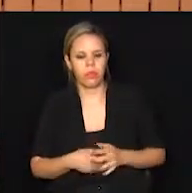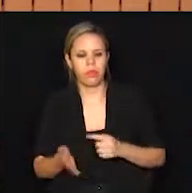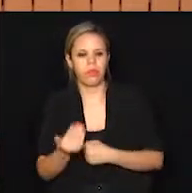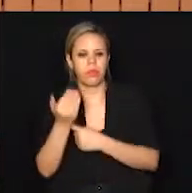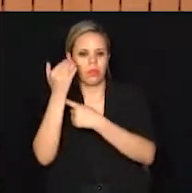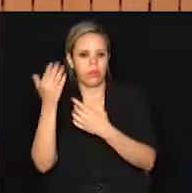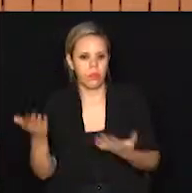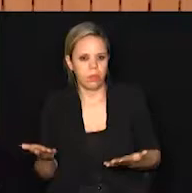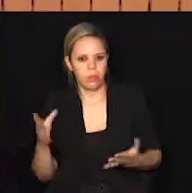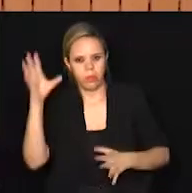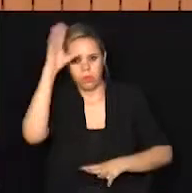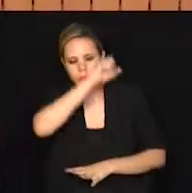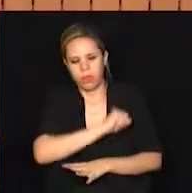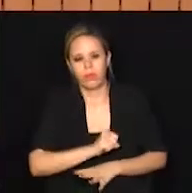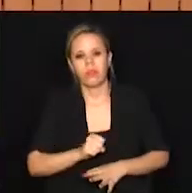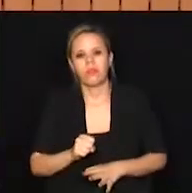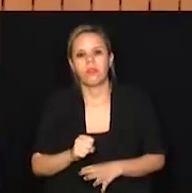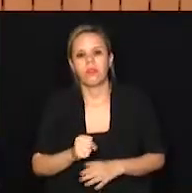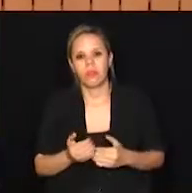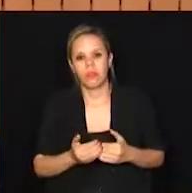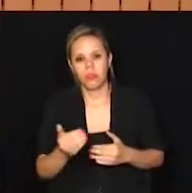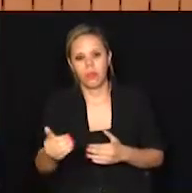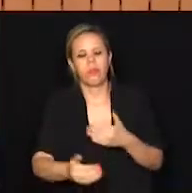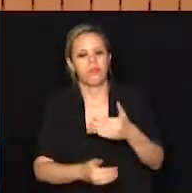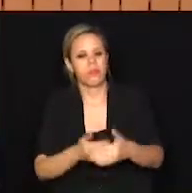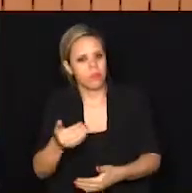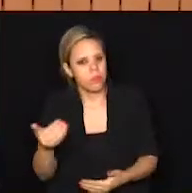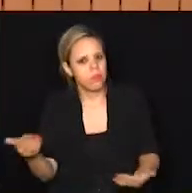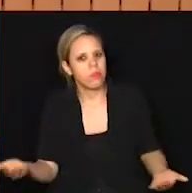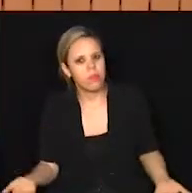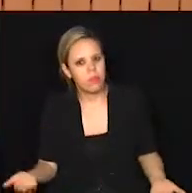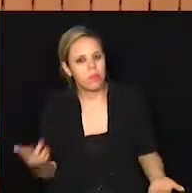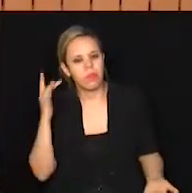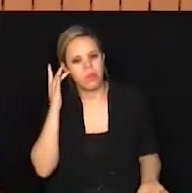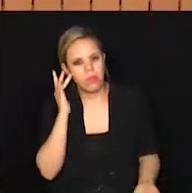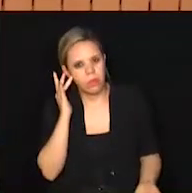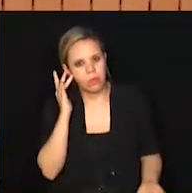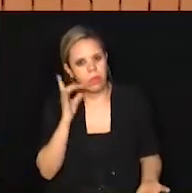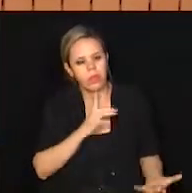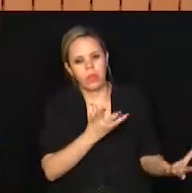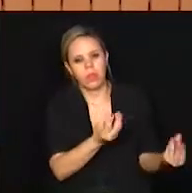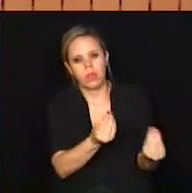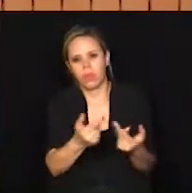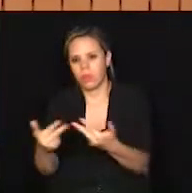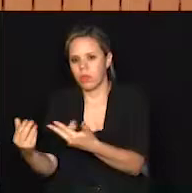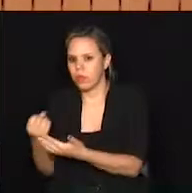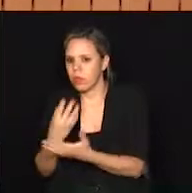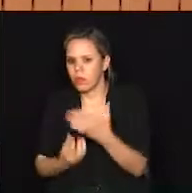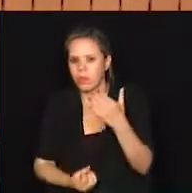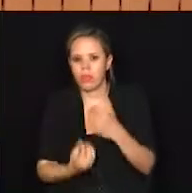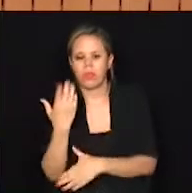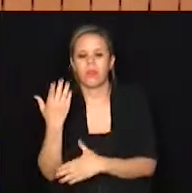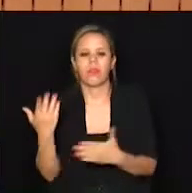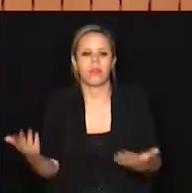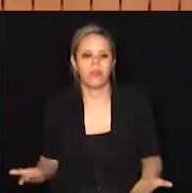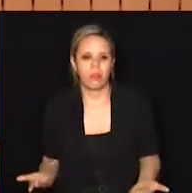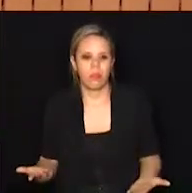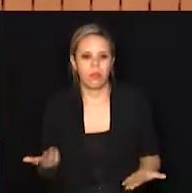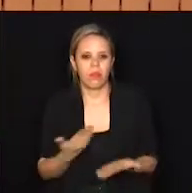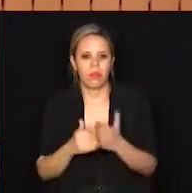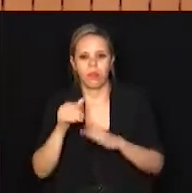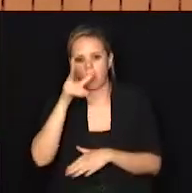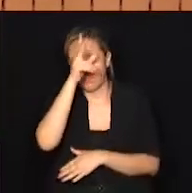os profissionais que têm se empenhado e têm se dedicado, mesmo virtualmente, incansavelmente,